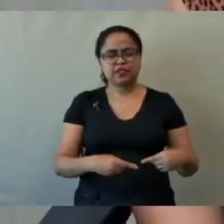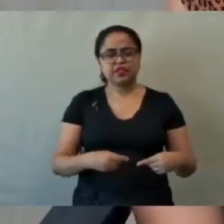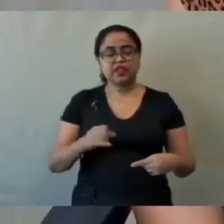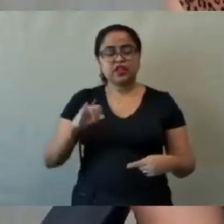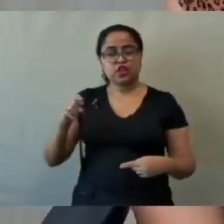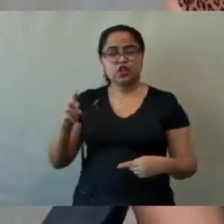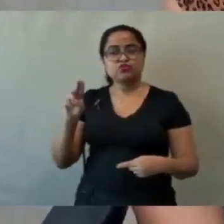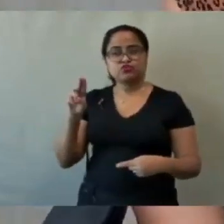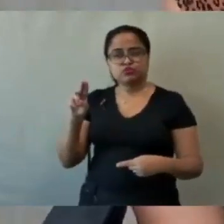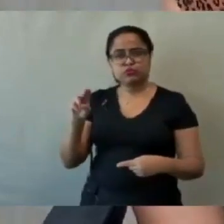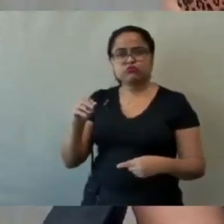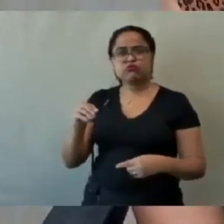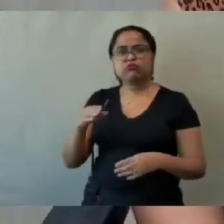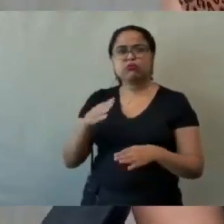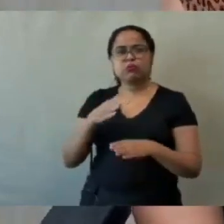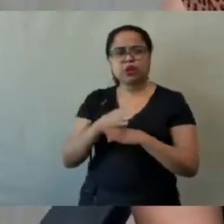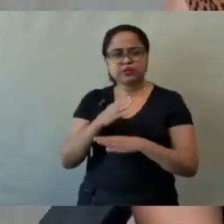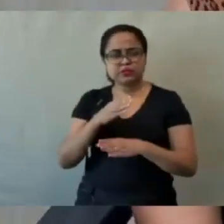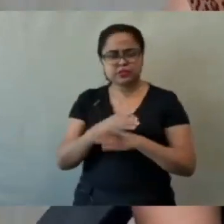Conselho Municipal,